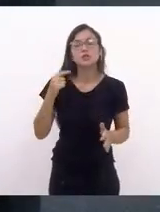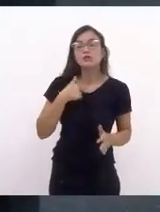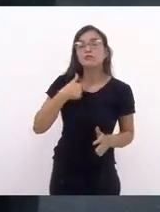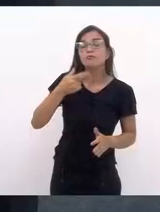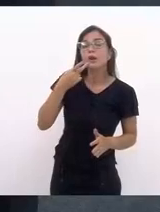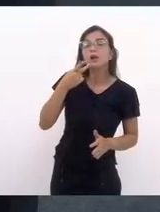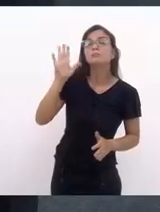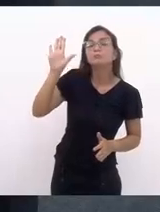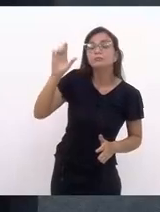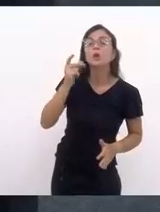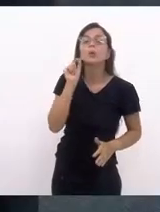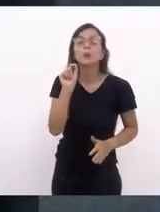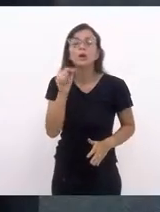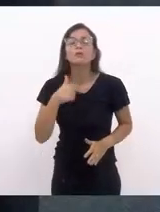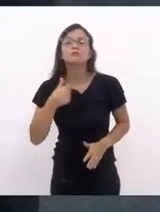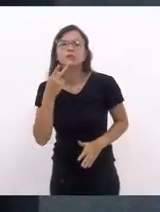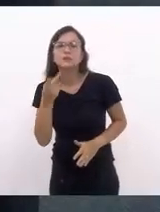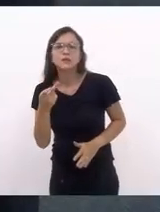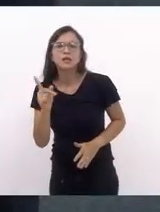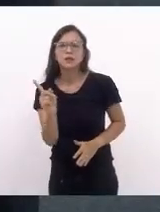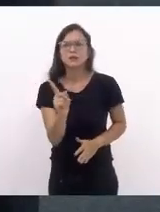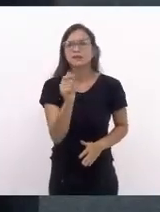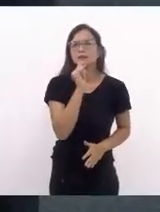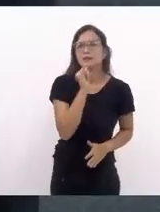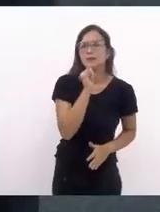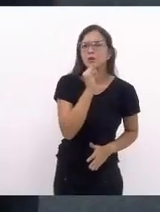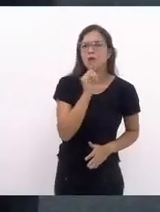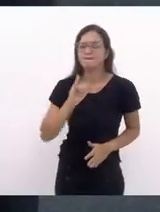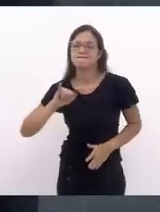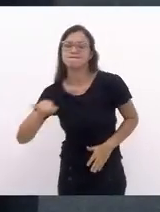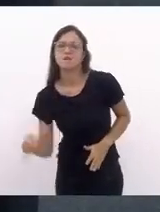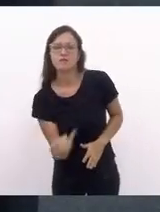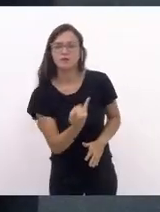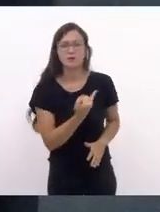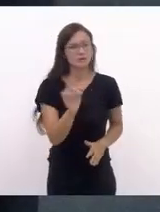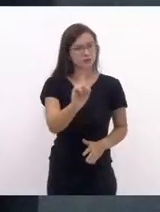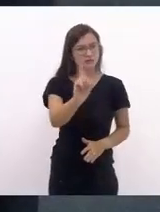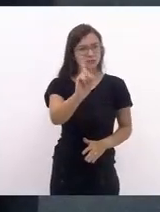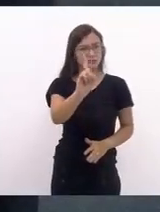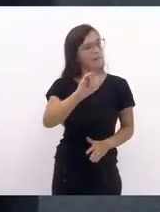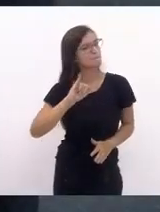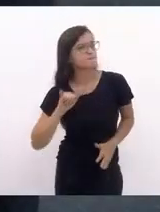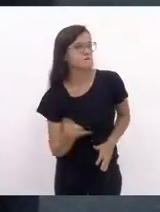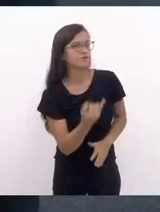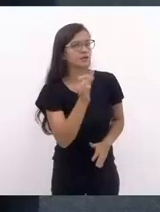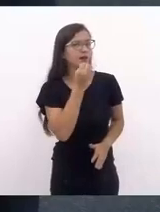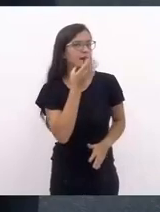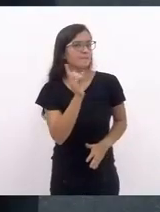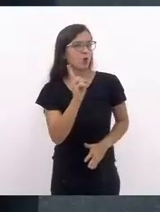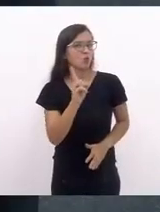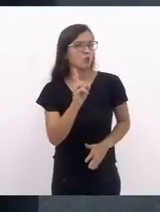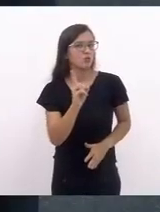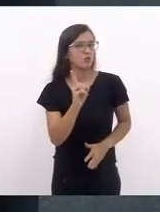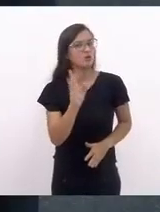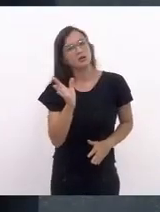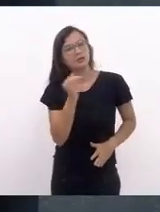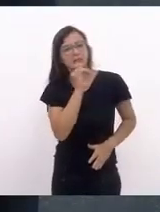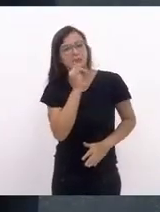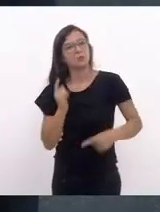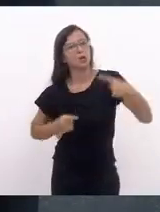nós impedir íamos qualquer tipo de aproveitamento político nesse gesto E isso se confirmou